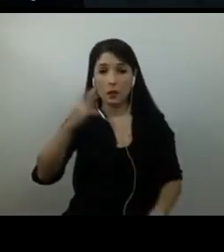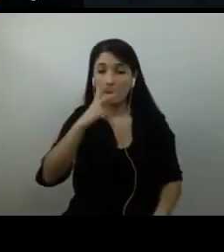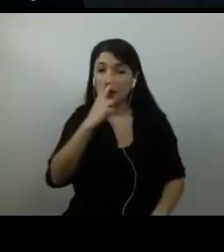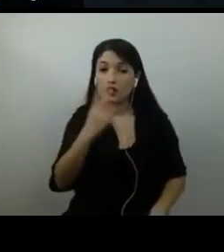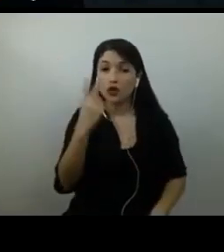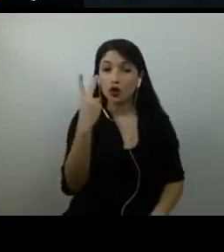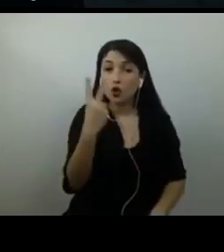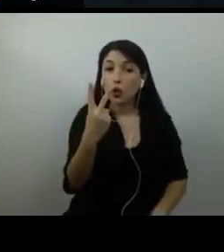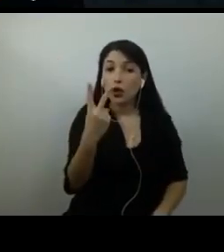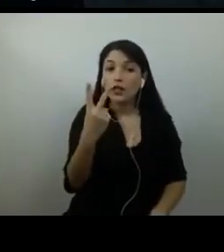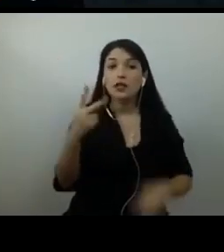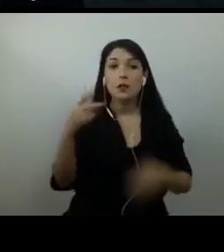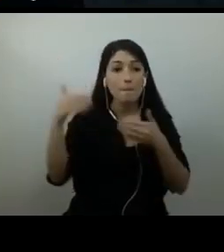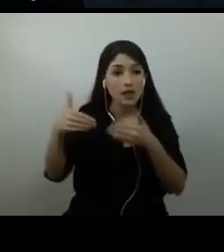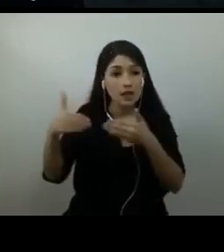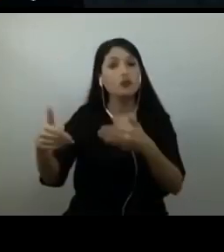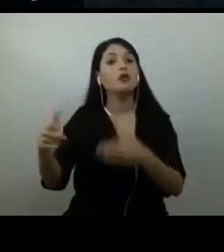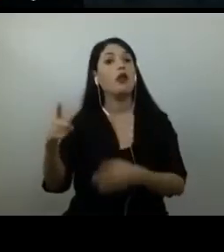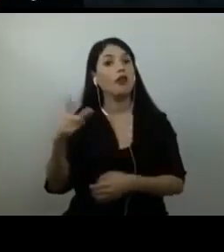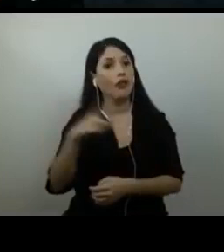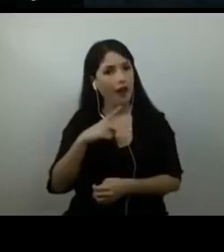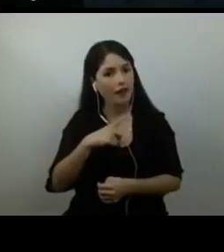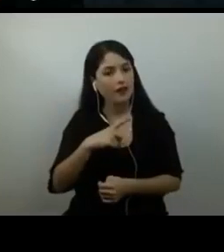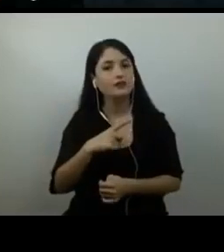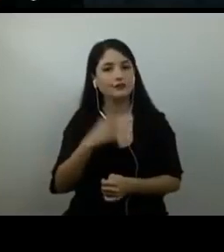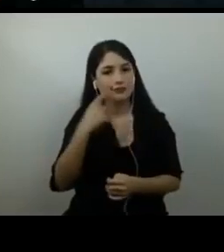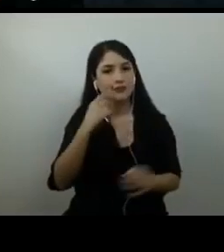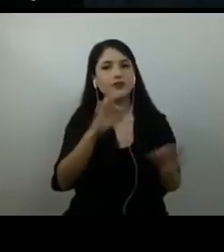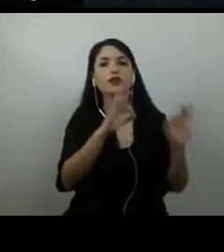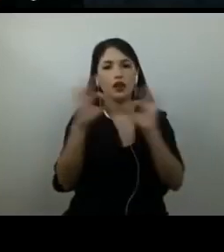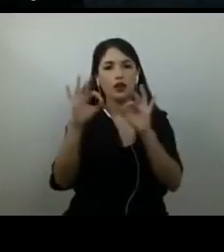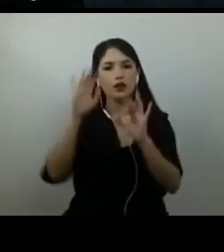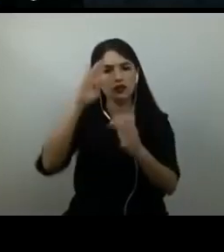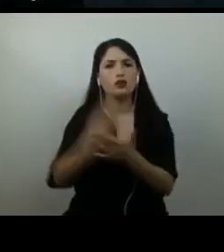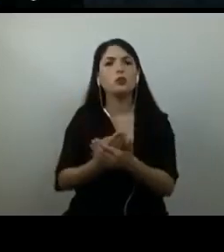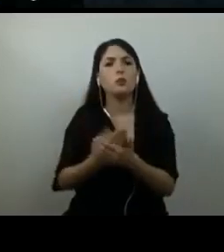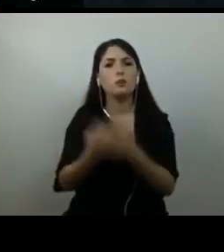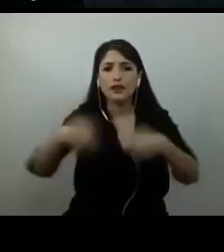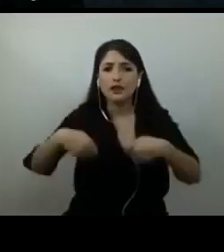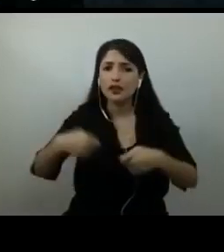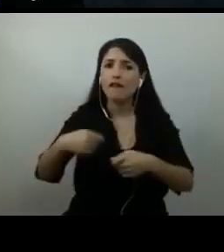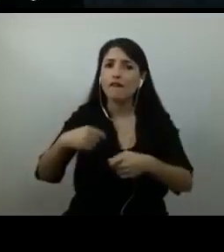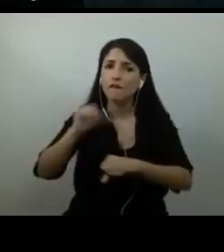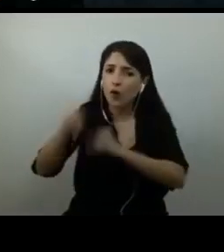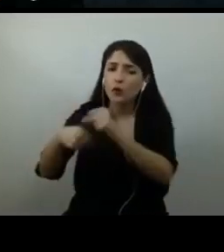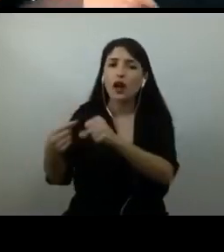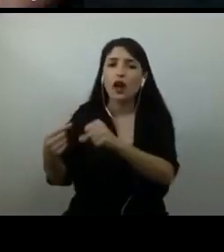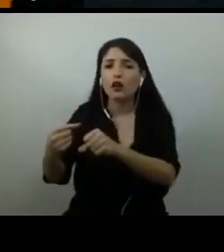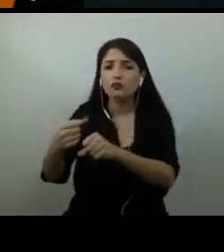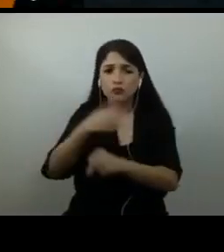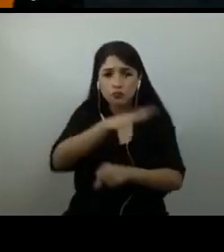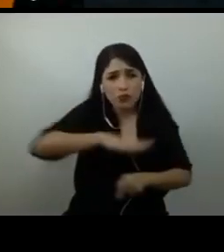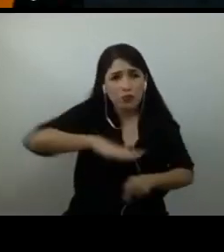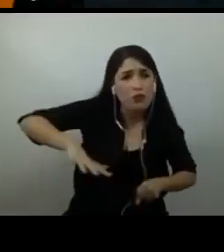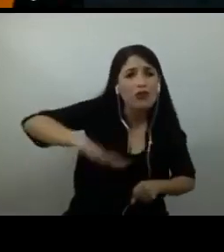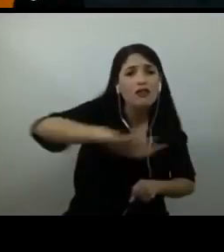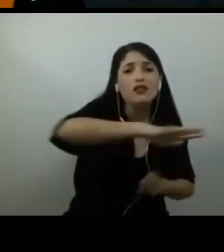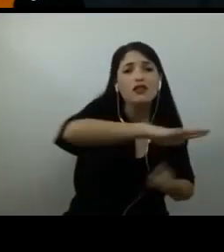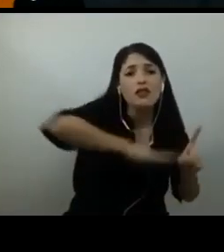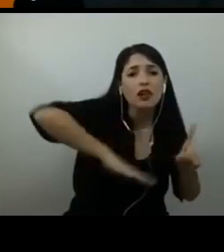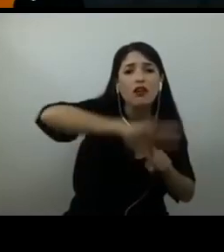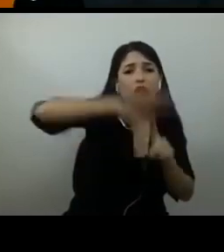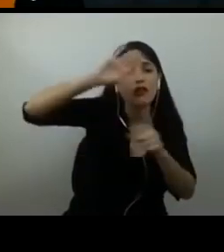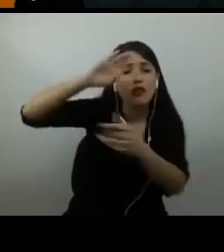ministros, enfim, nos acompanhando, eu creio que ele vai saber restabelecer a confiança no sistema de justiça. É só o que nós estamos pedindo, né? Nós não precisávamos